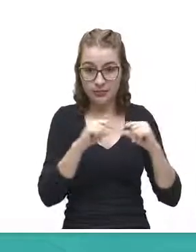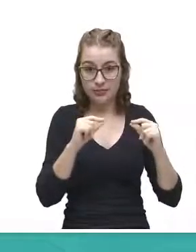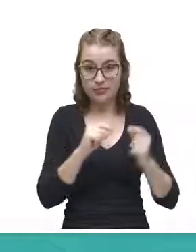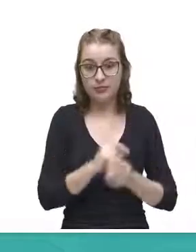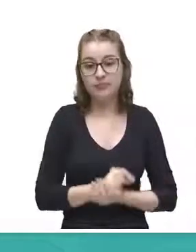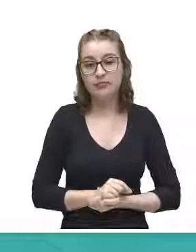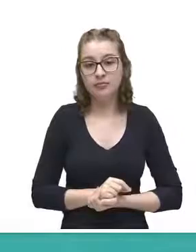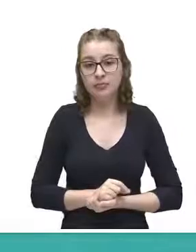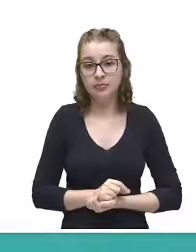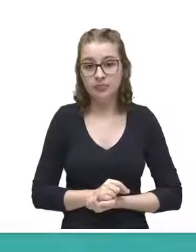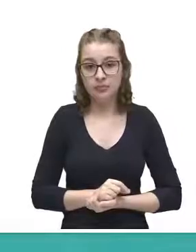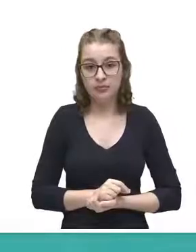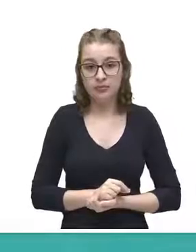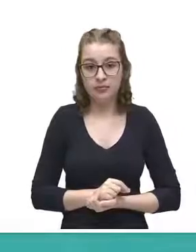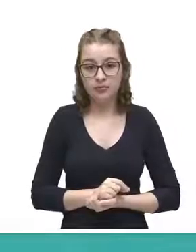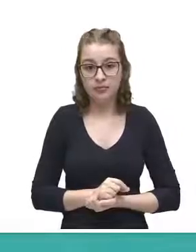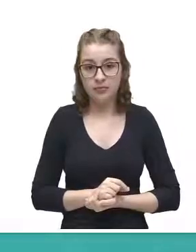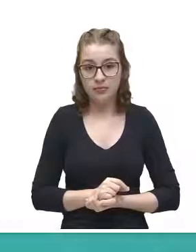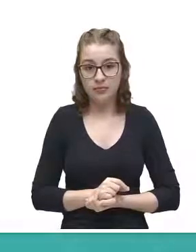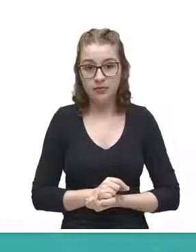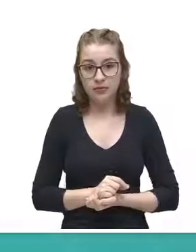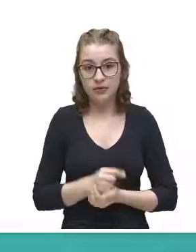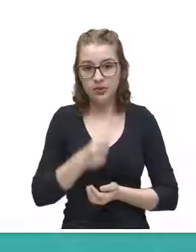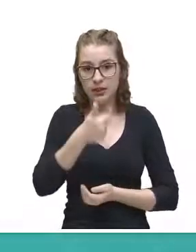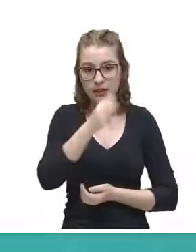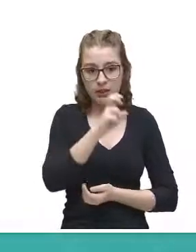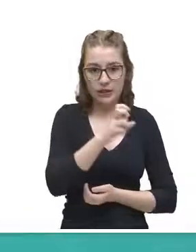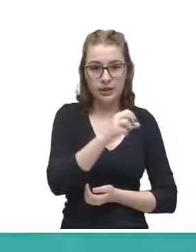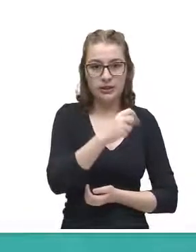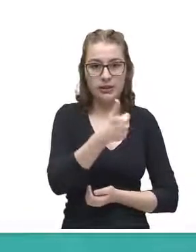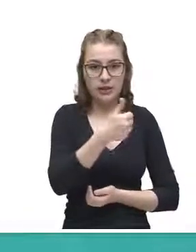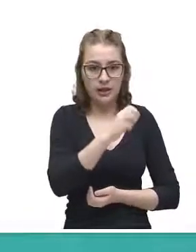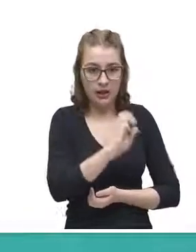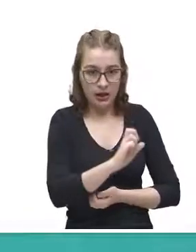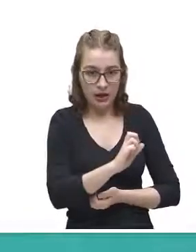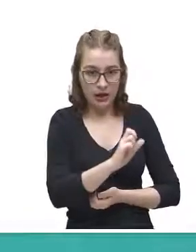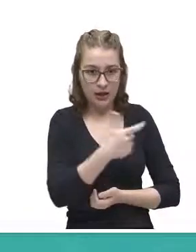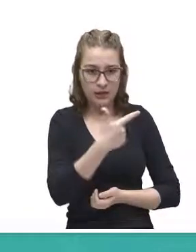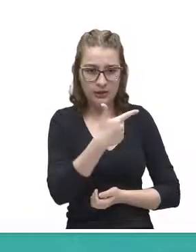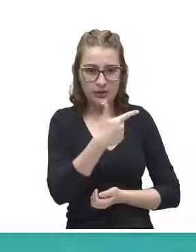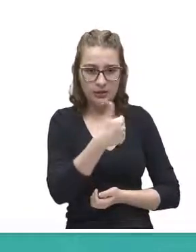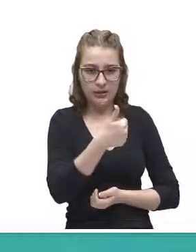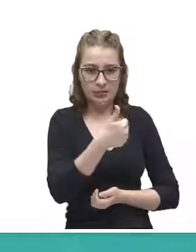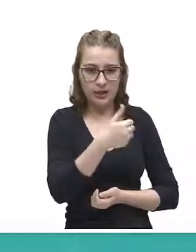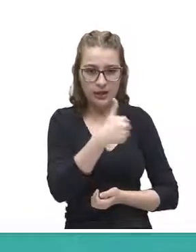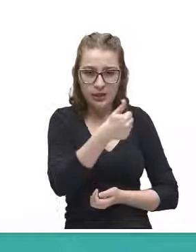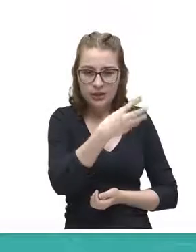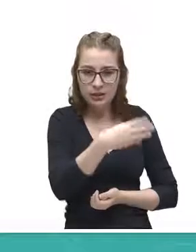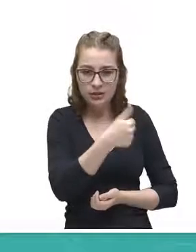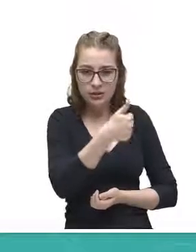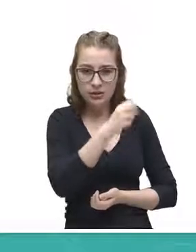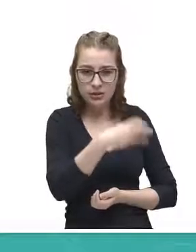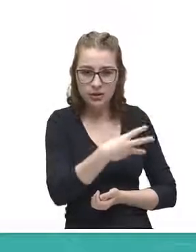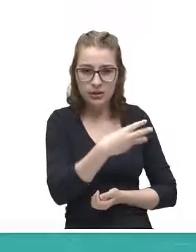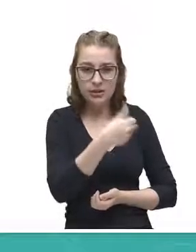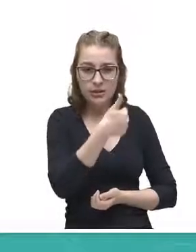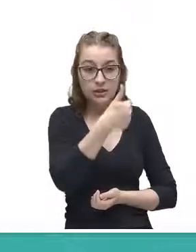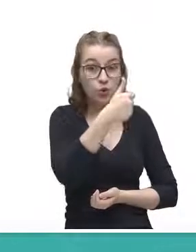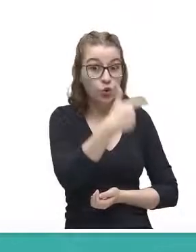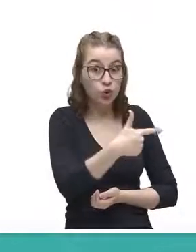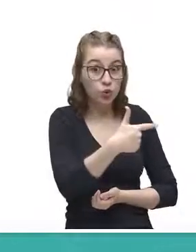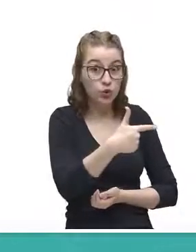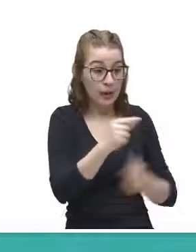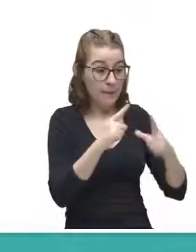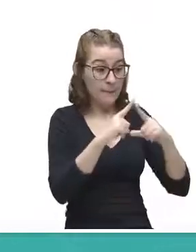15, 14, 13, 12 horas. Então, que horas vai ser em Brasília?